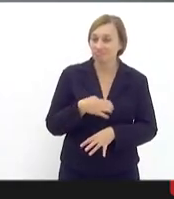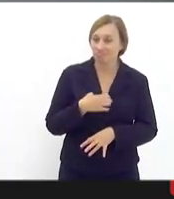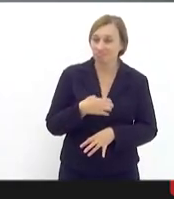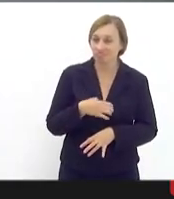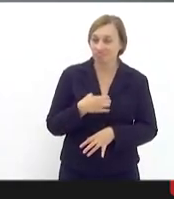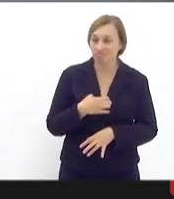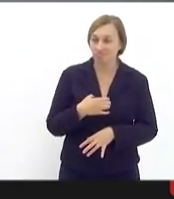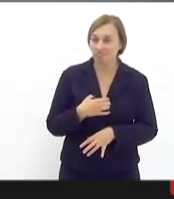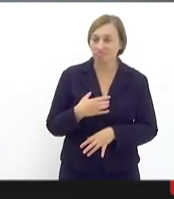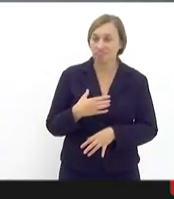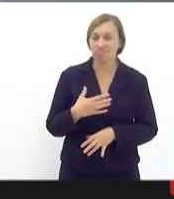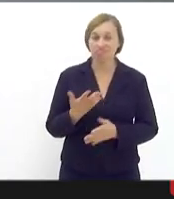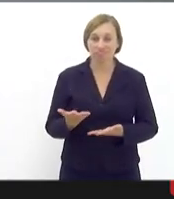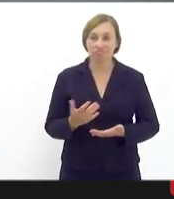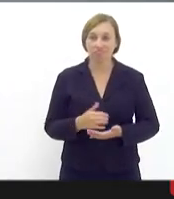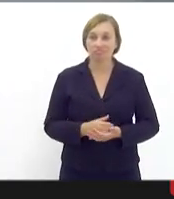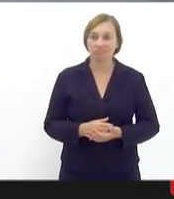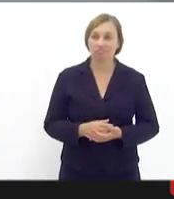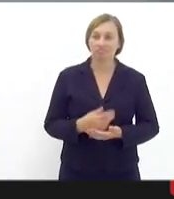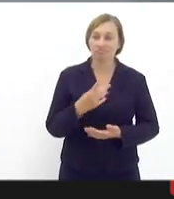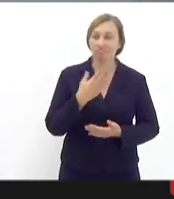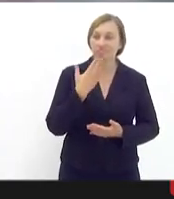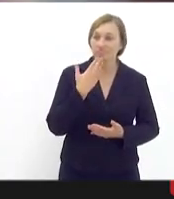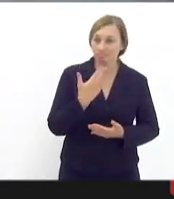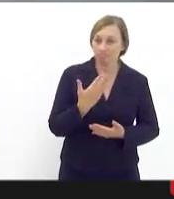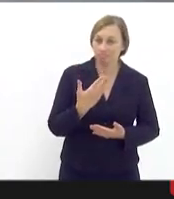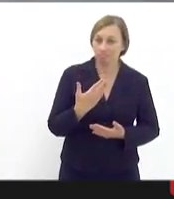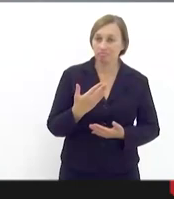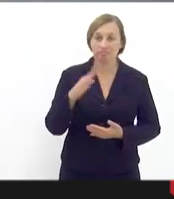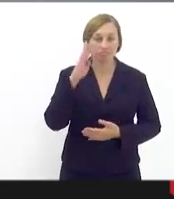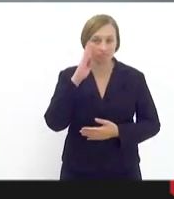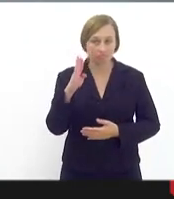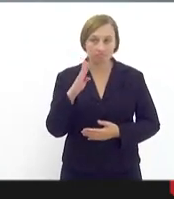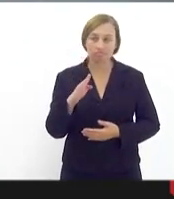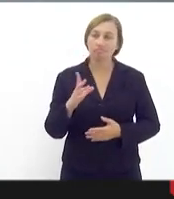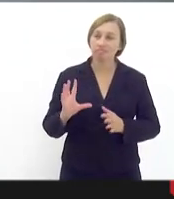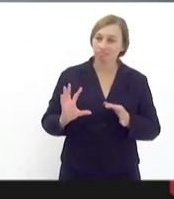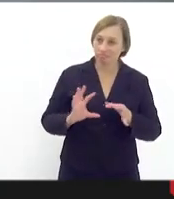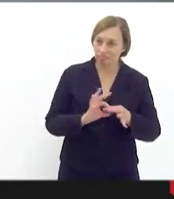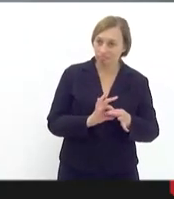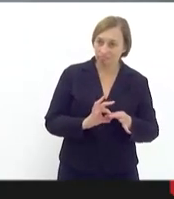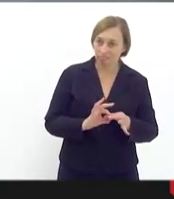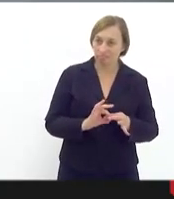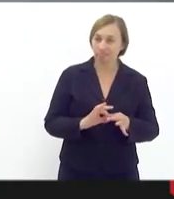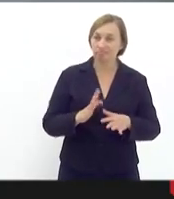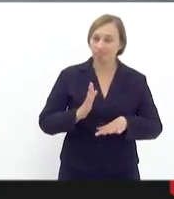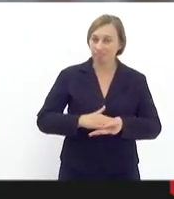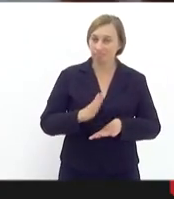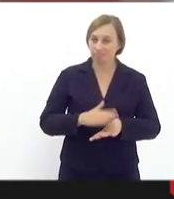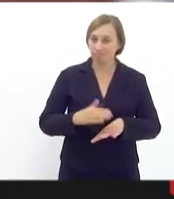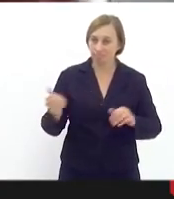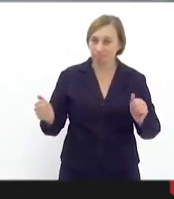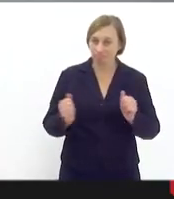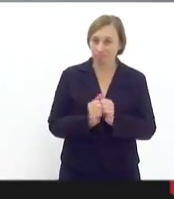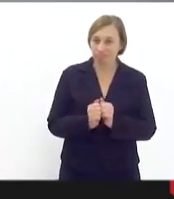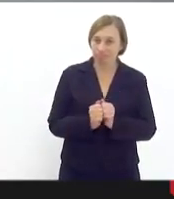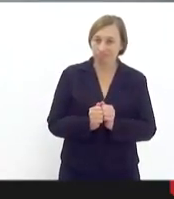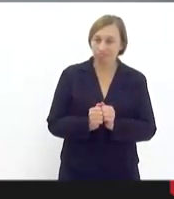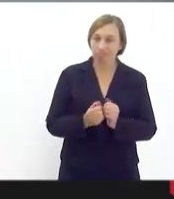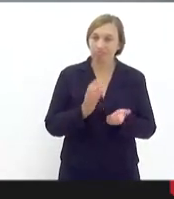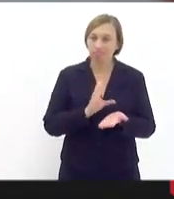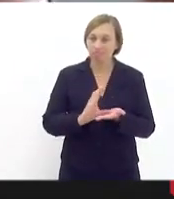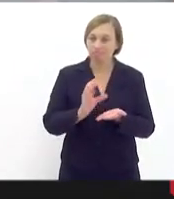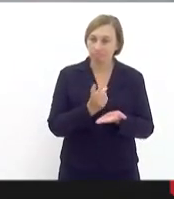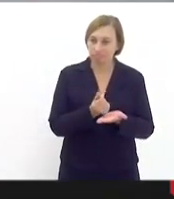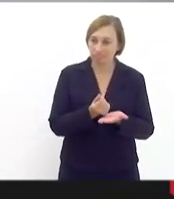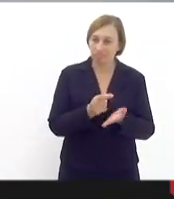a ignorância. E esse teu apelo fundamental, nós já estamos ligados e vamos ficar cada vez mais. Recurso para